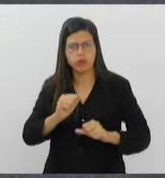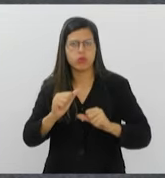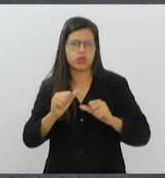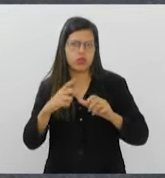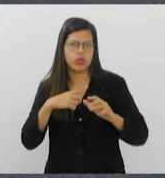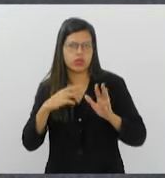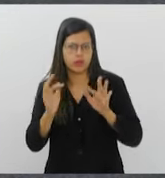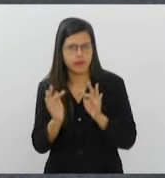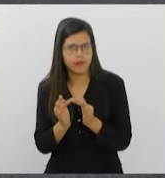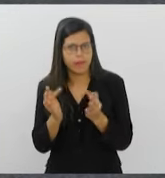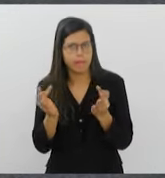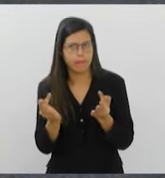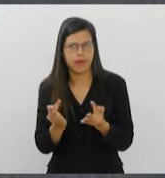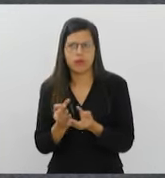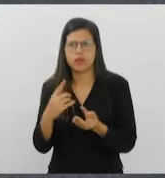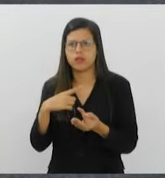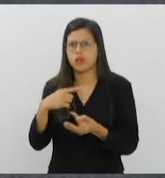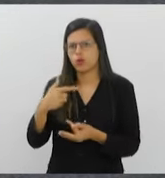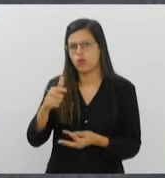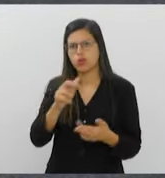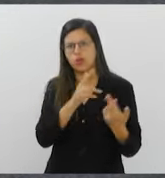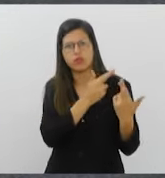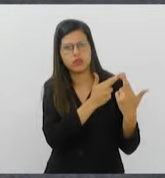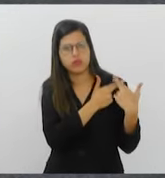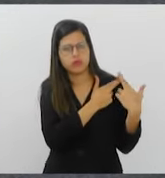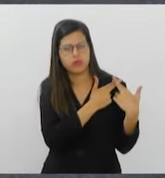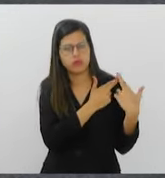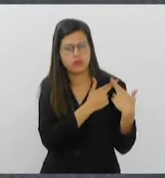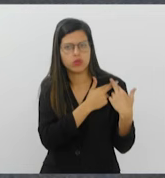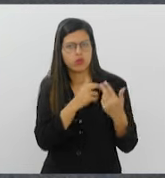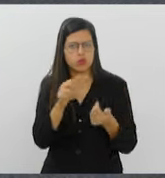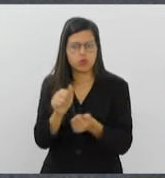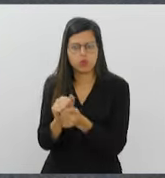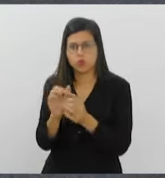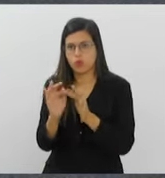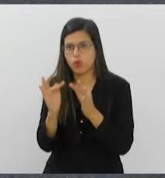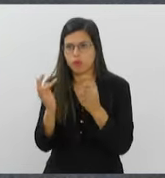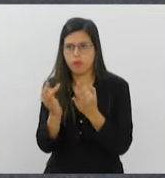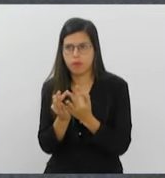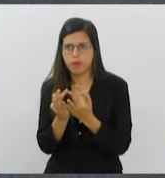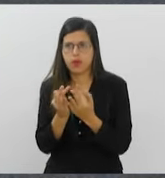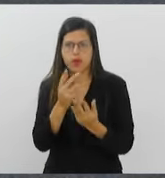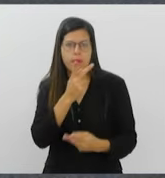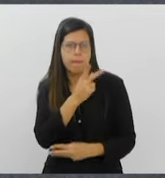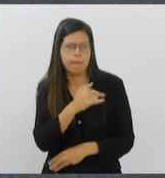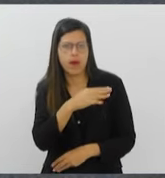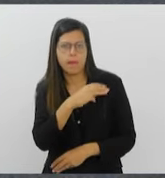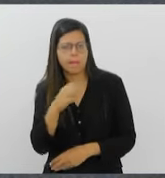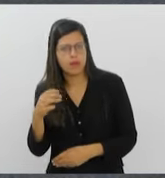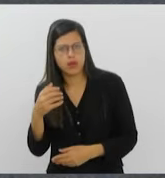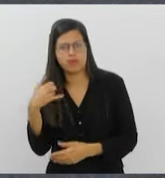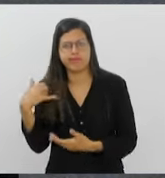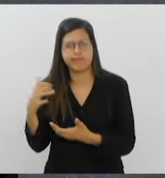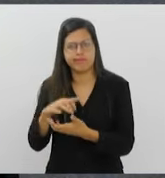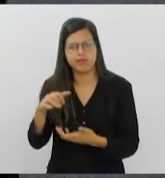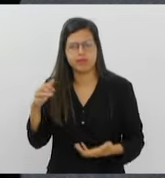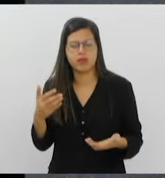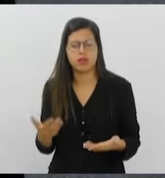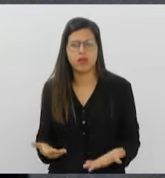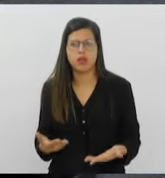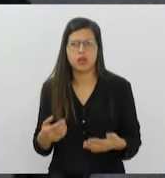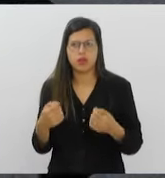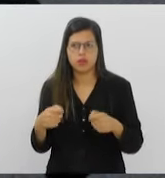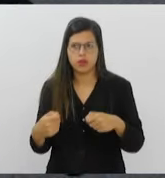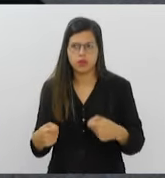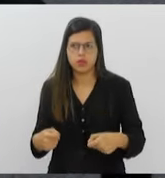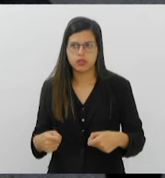ele tem outros encargos, muitas das vezes com seus familiares, seus pais mais idosos, e muitas das vezes a necessidade